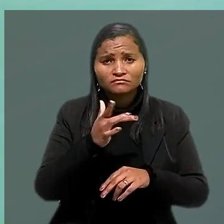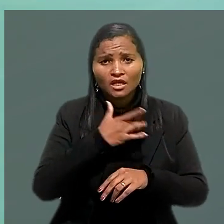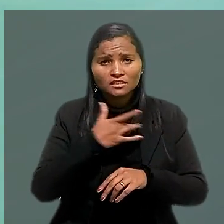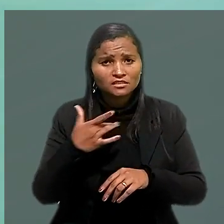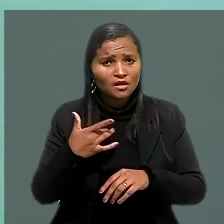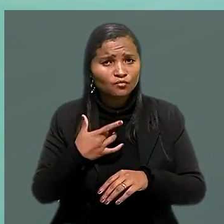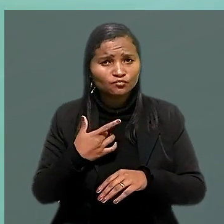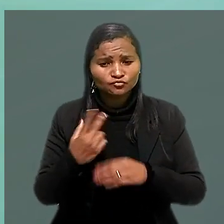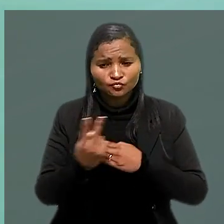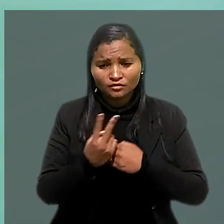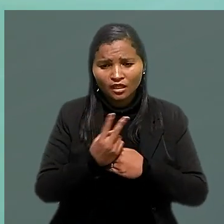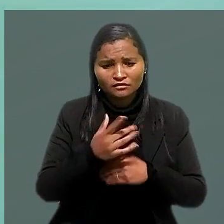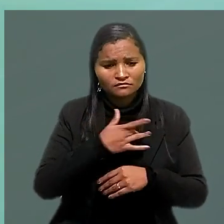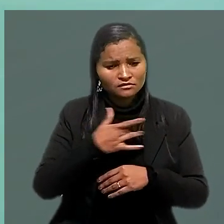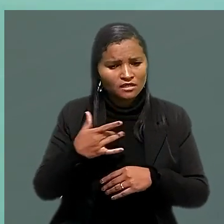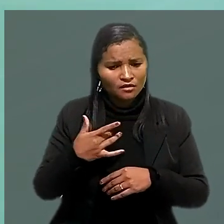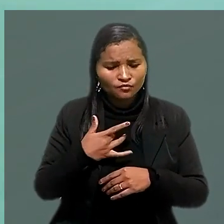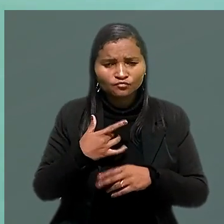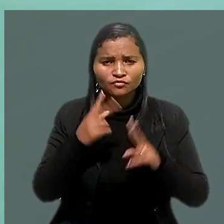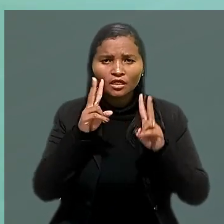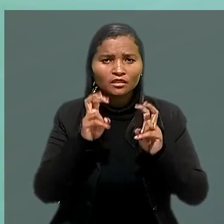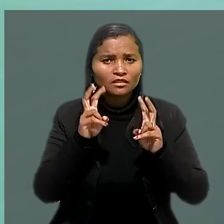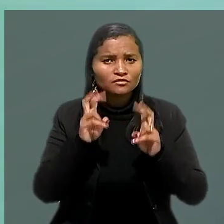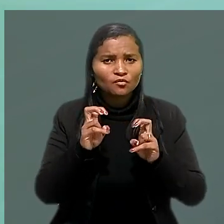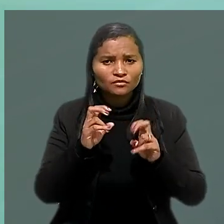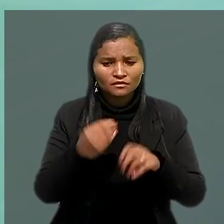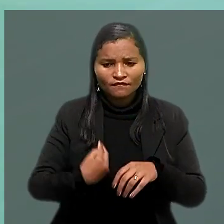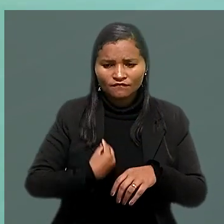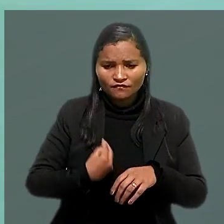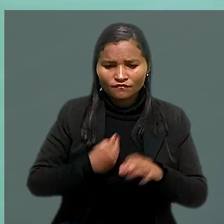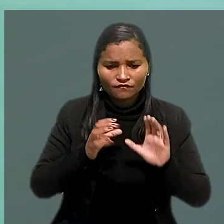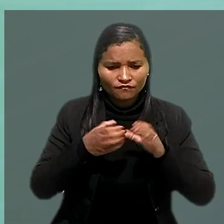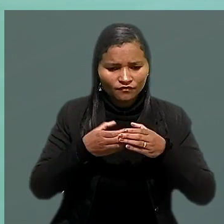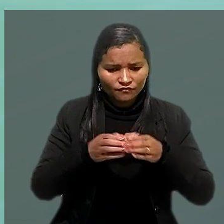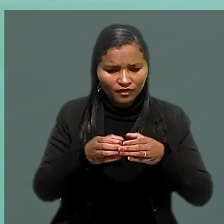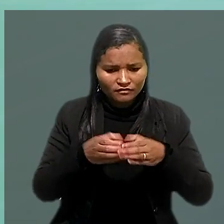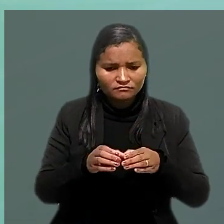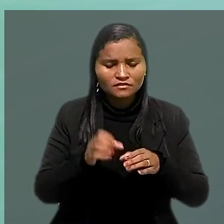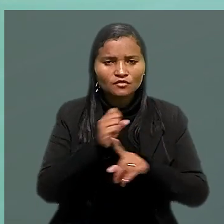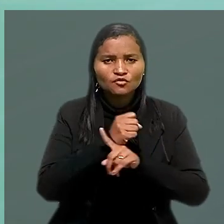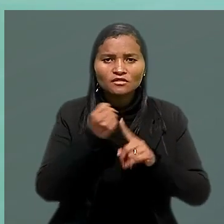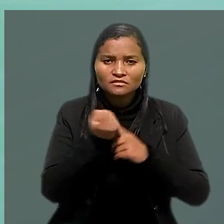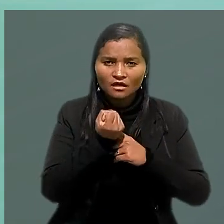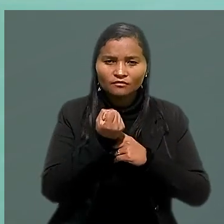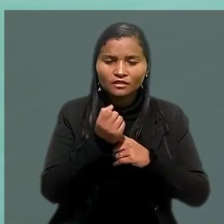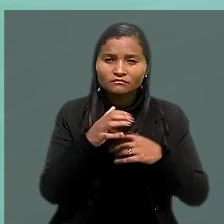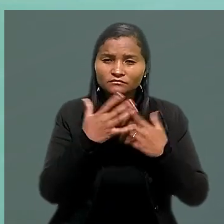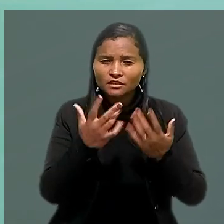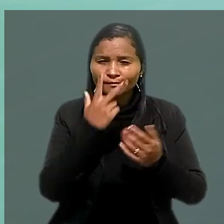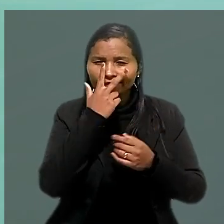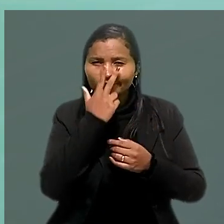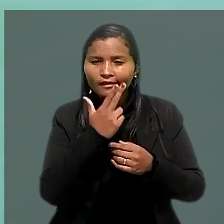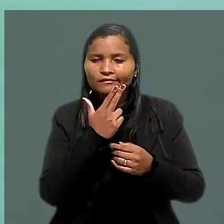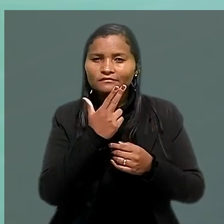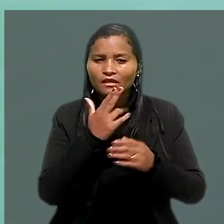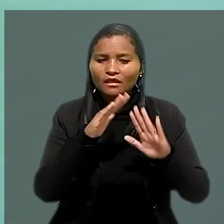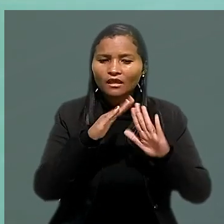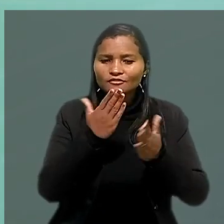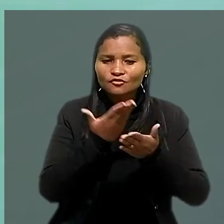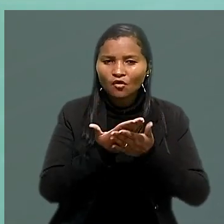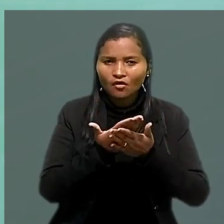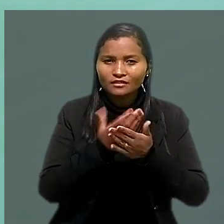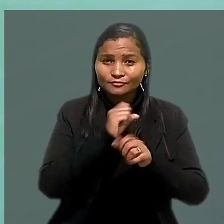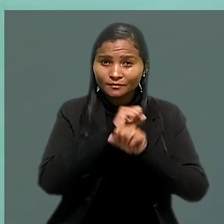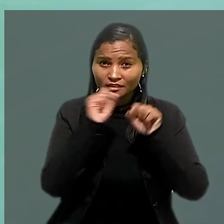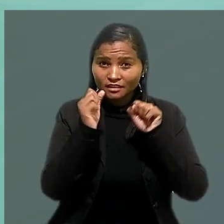a saúde, cuidado à saúde, as questões relacionadas à convivência social. Então, me parece que a